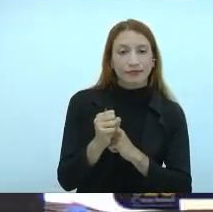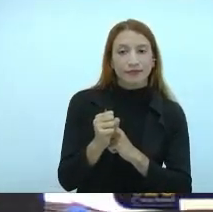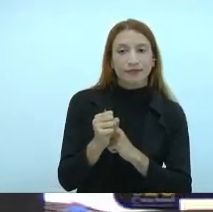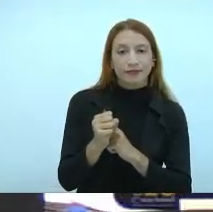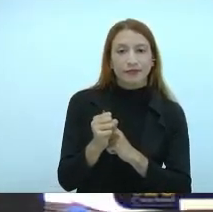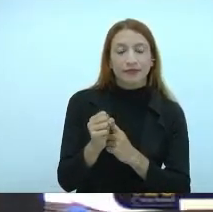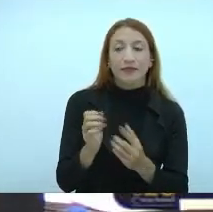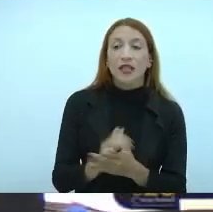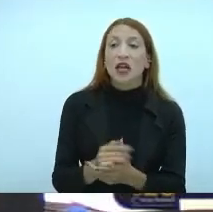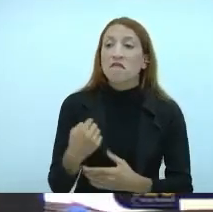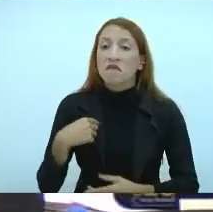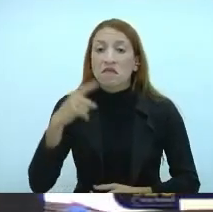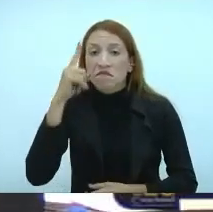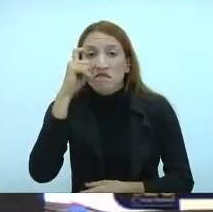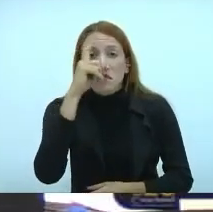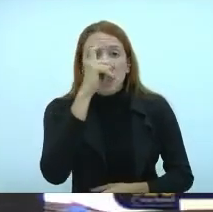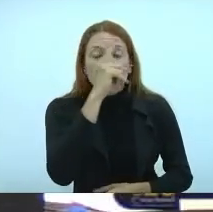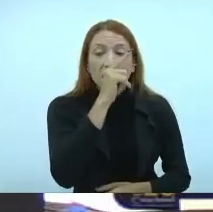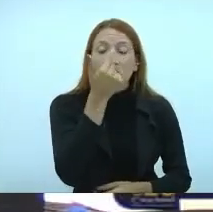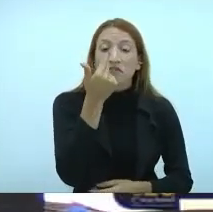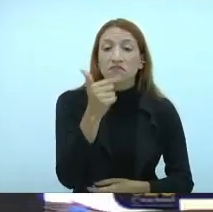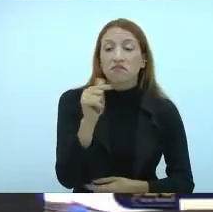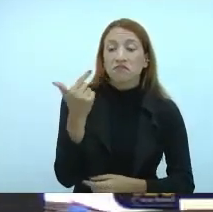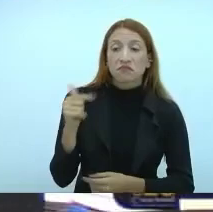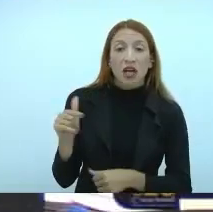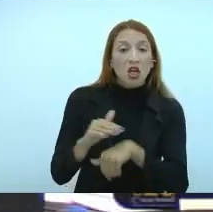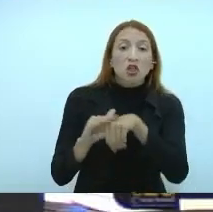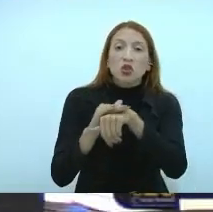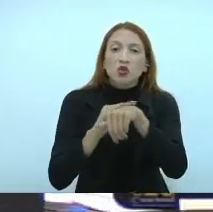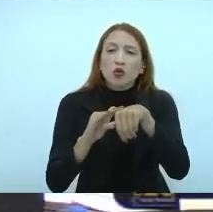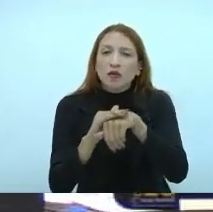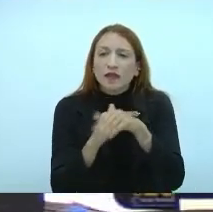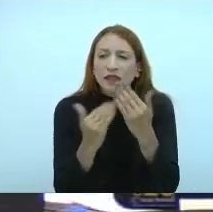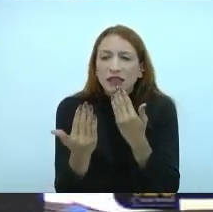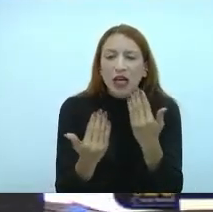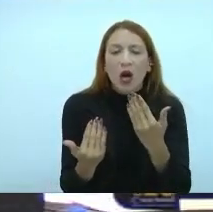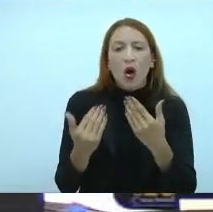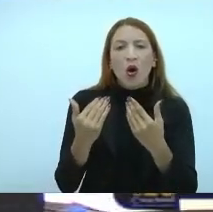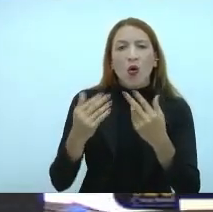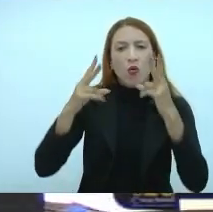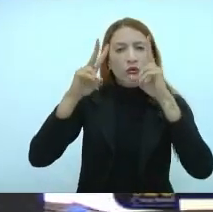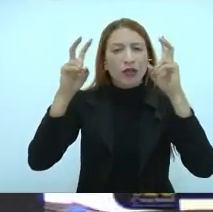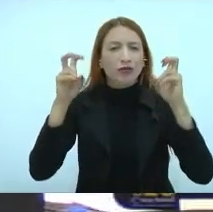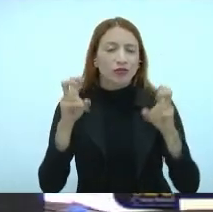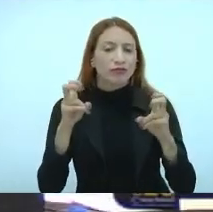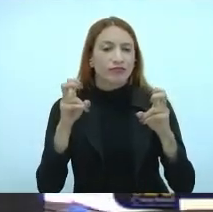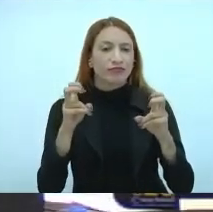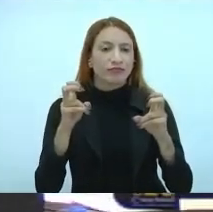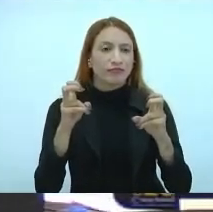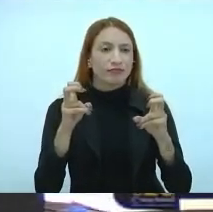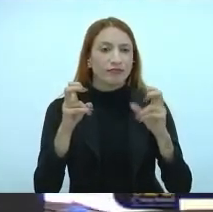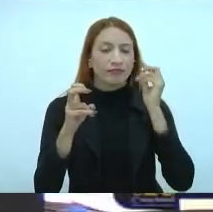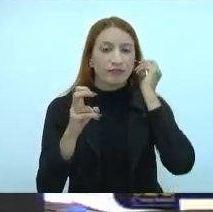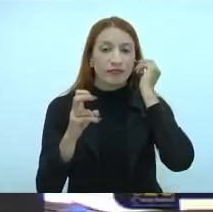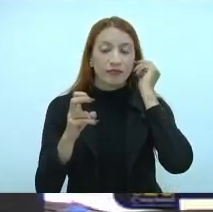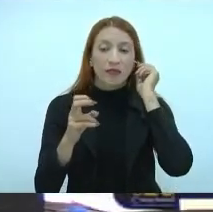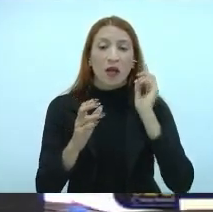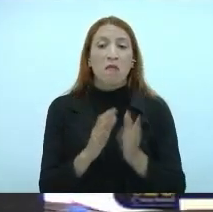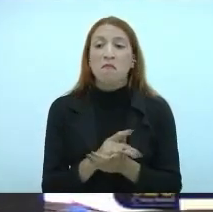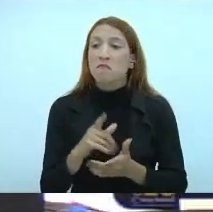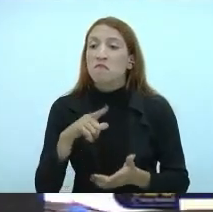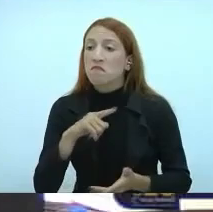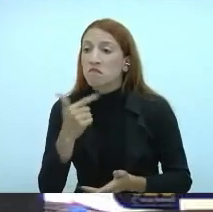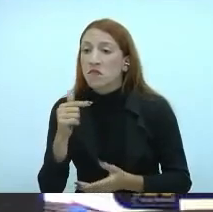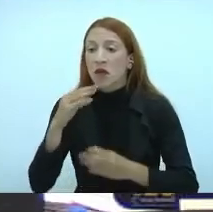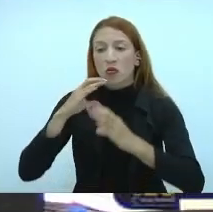assente dificuldade em tratar os assuntos com vocês não fui não recebi nenhum